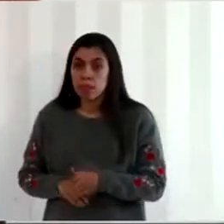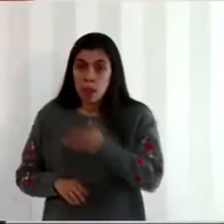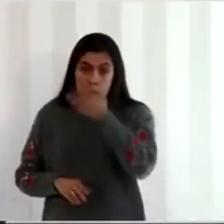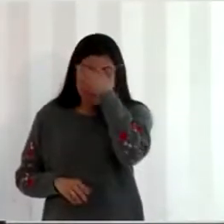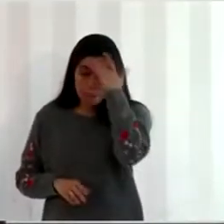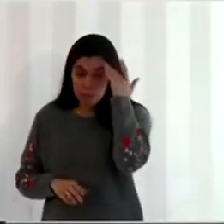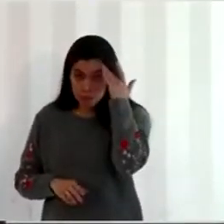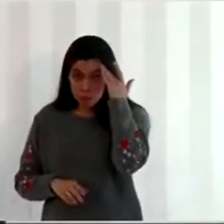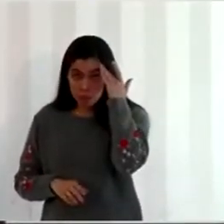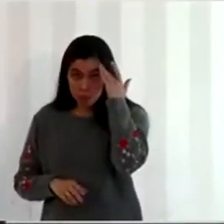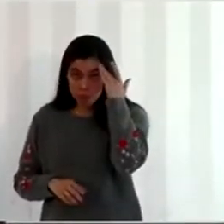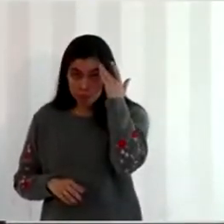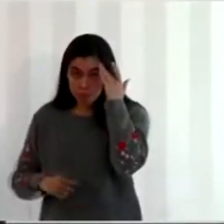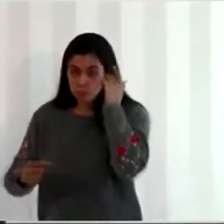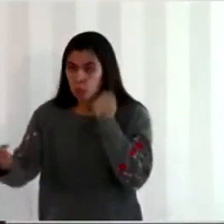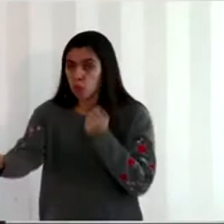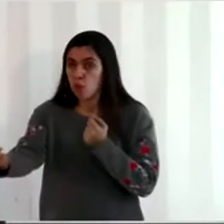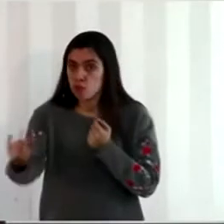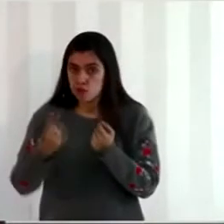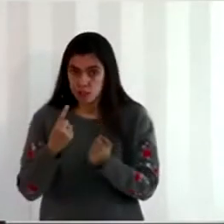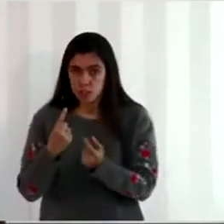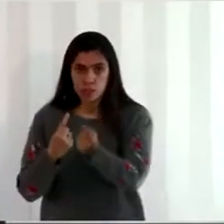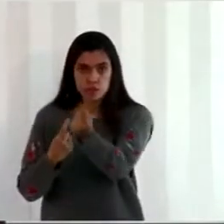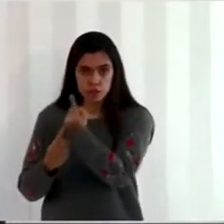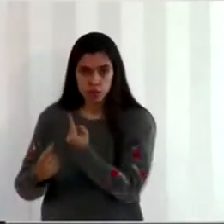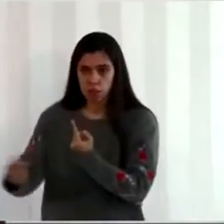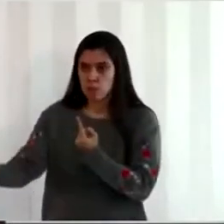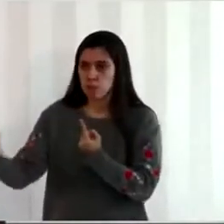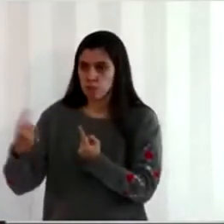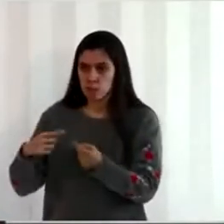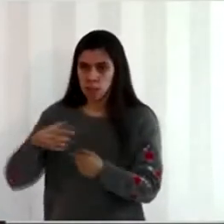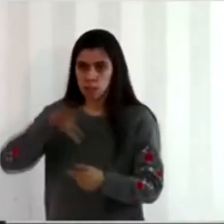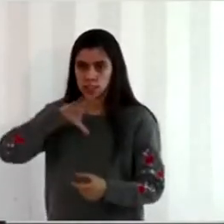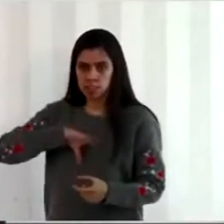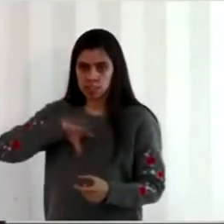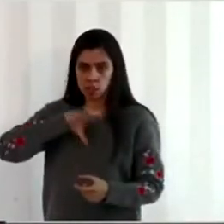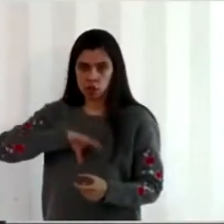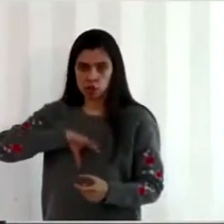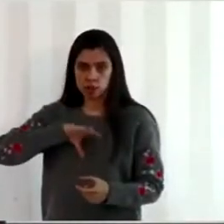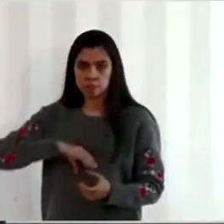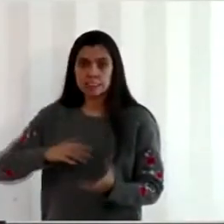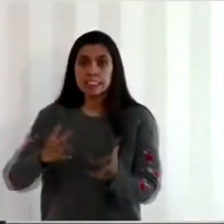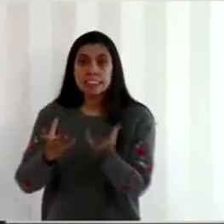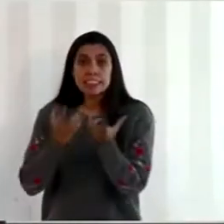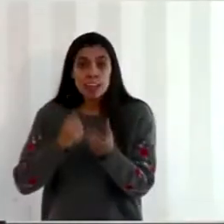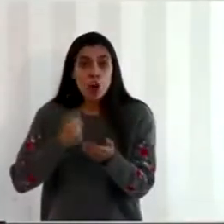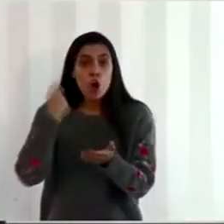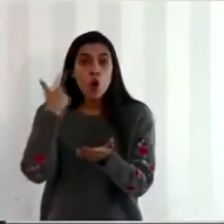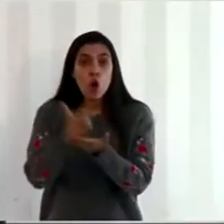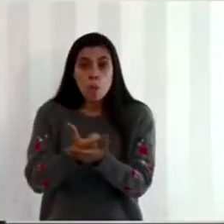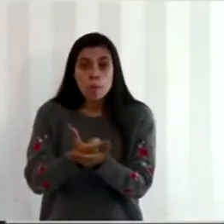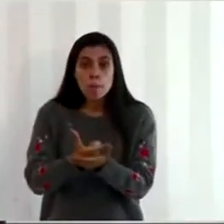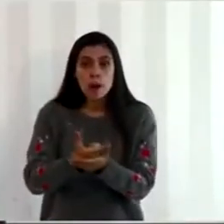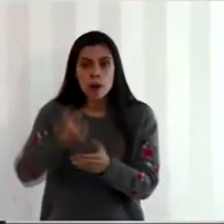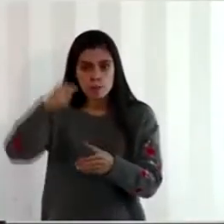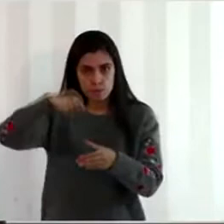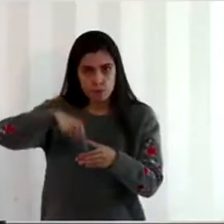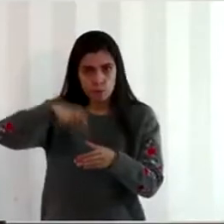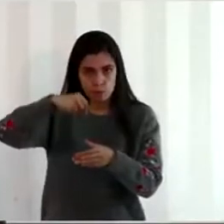no lagar para tirar, e encontrava num lugar que tinha antigamente 10, 50, por exemplo, e havia somente